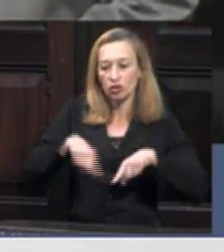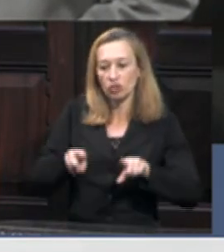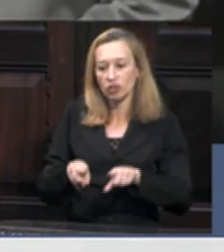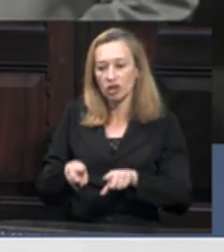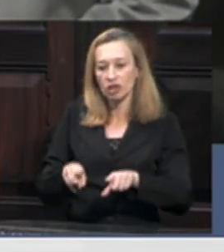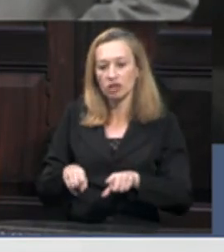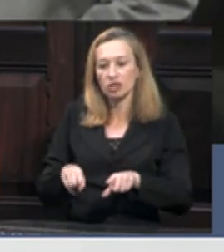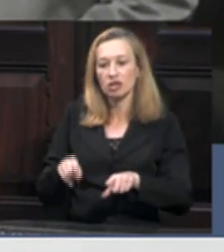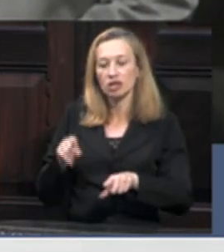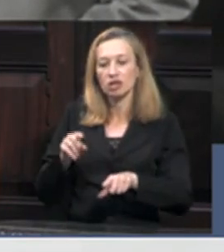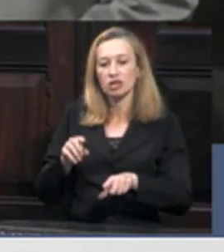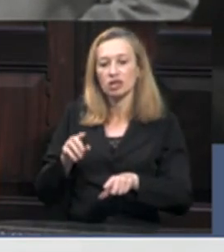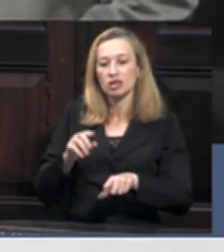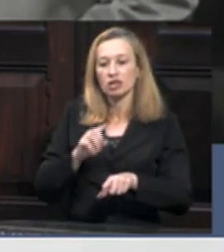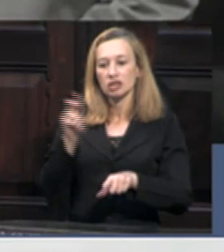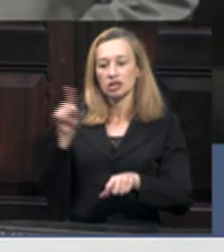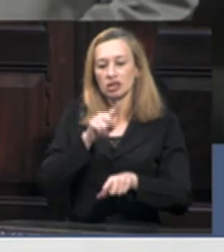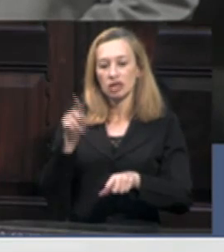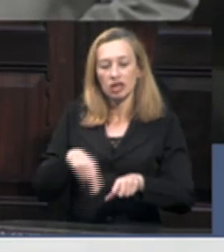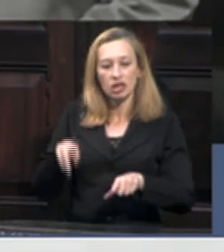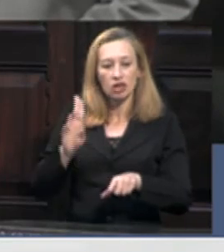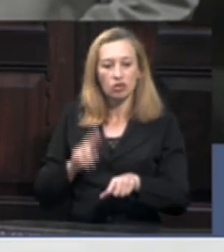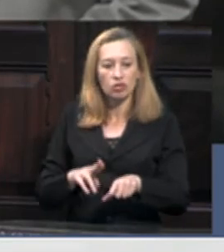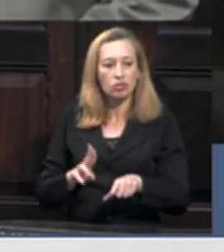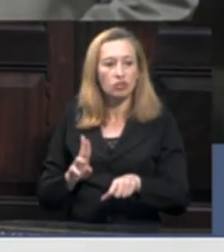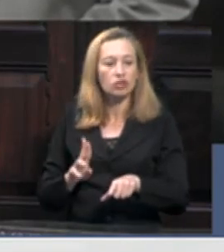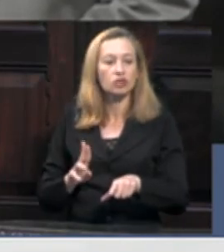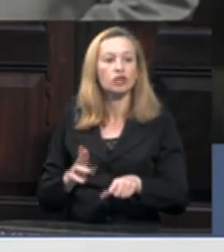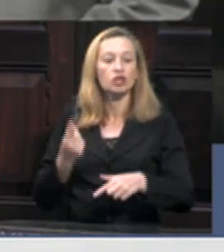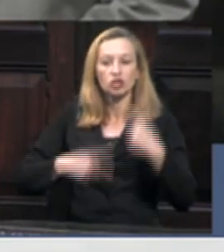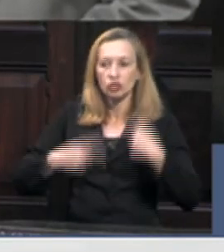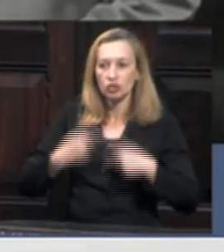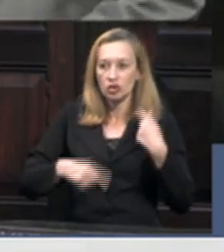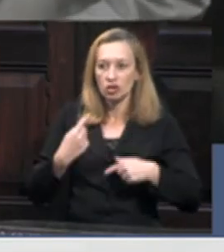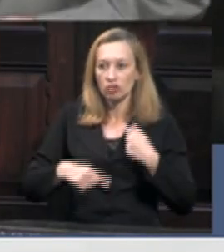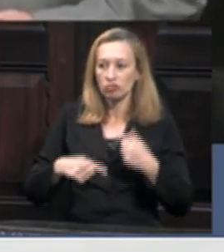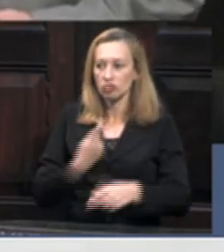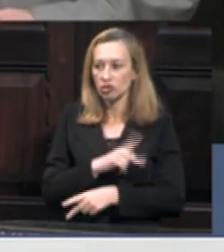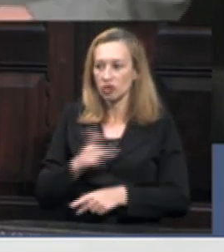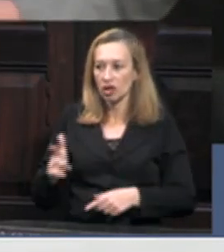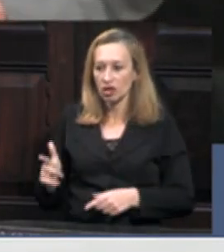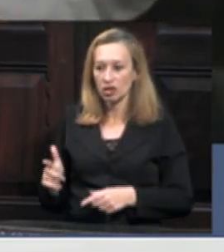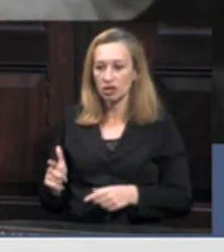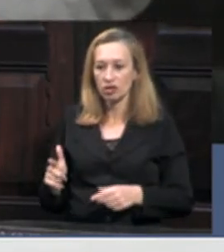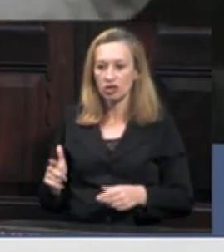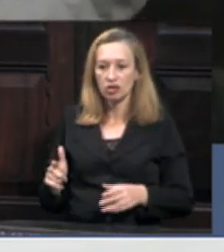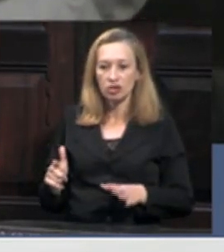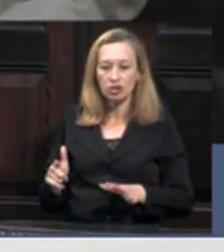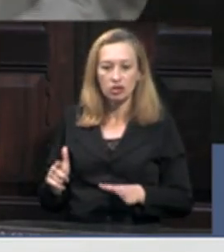Zaqueu Teixeira, relator do deputado Gustavo Tutuca. Em discussão, não havendo que queira discutir, encerra a discussão.